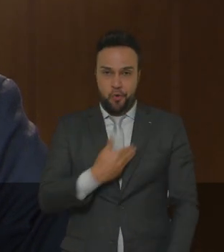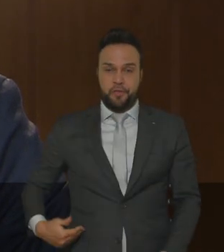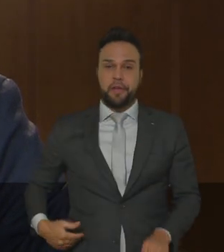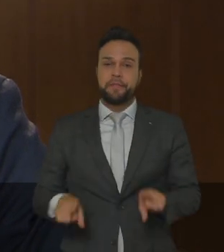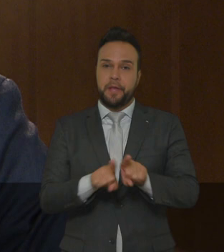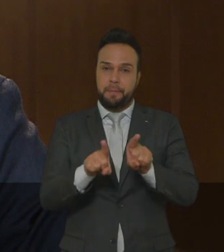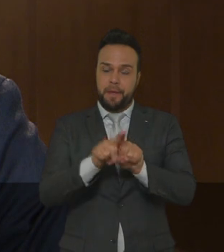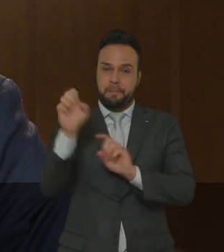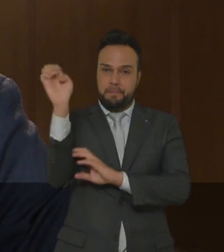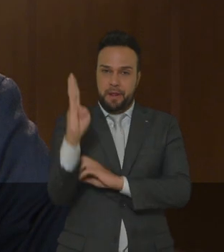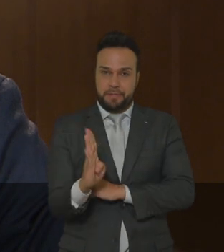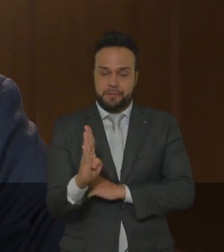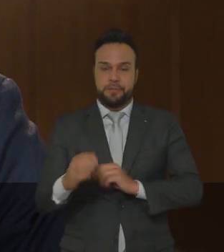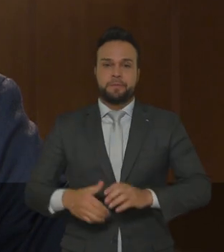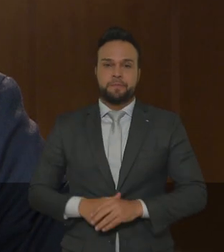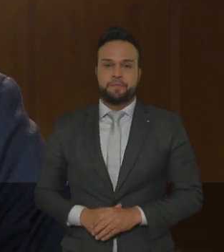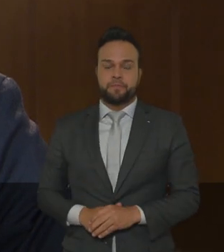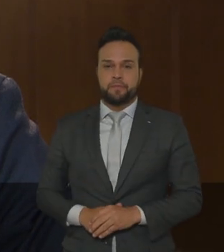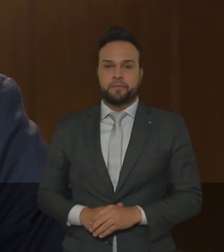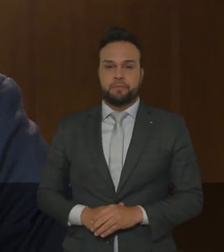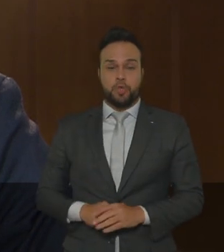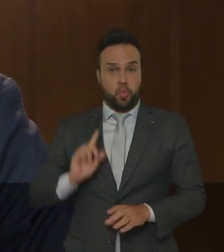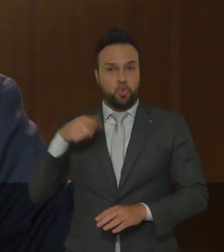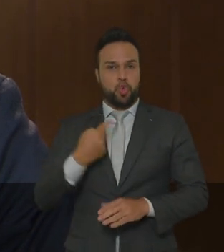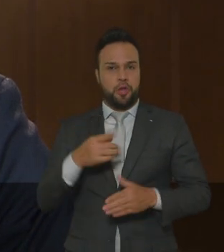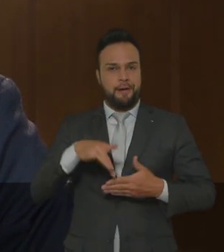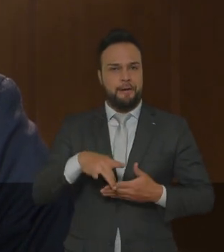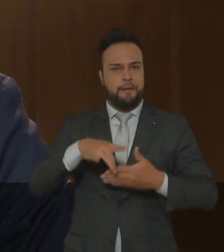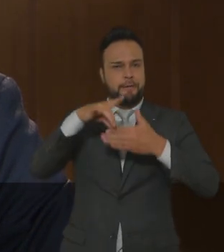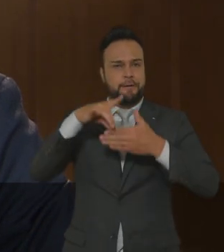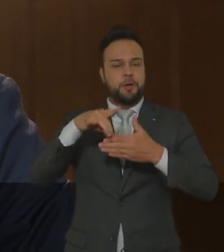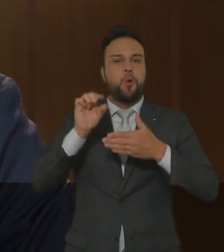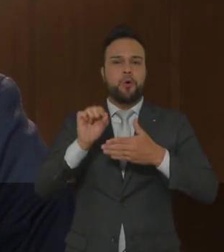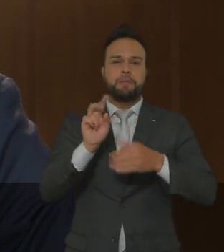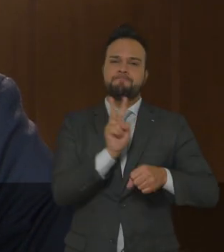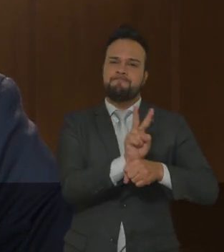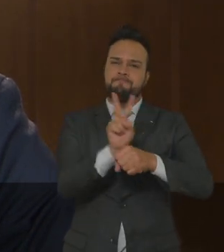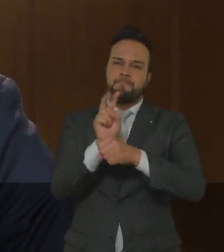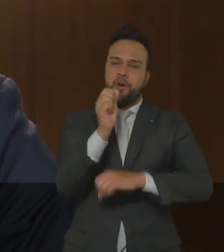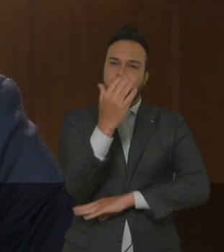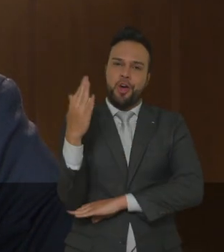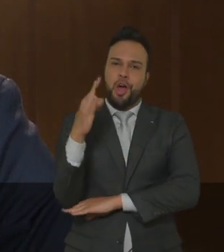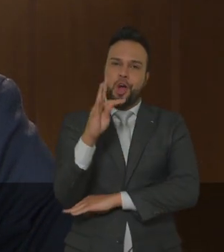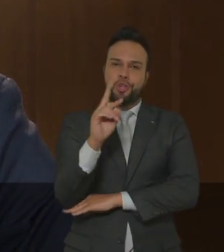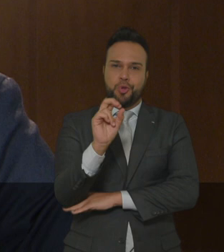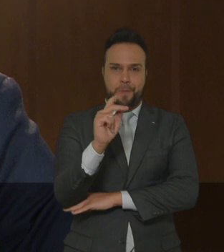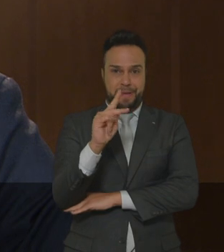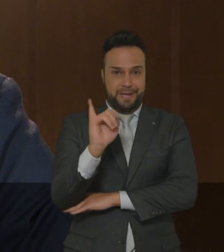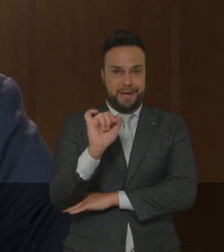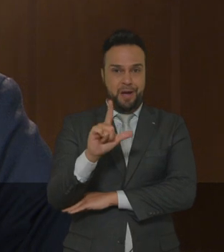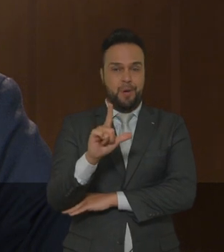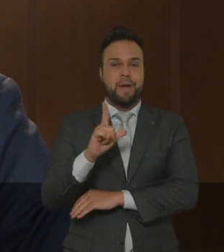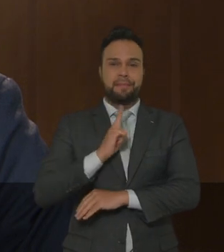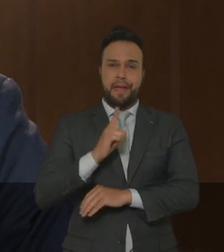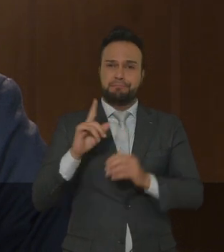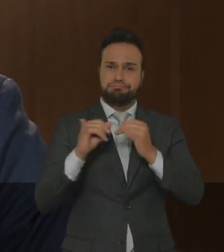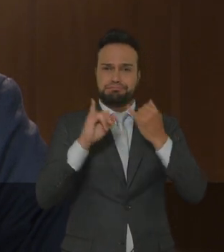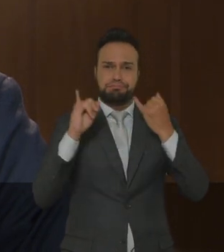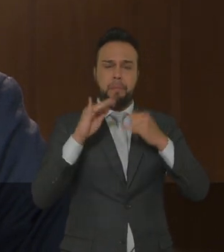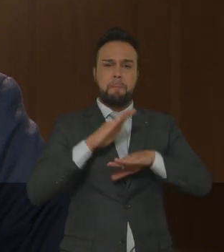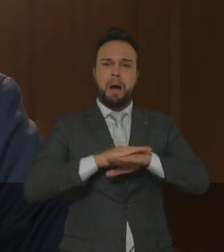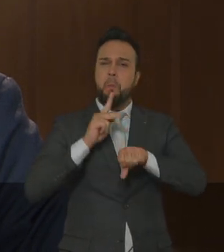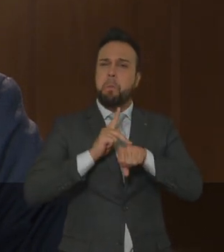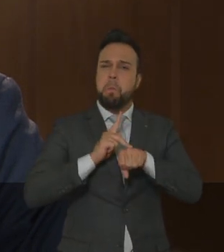com o objetivo de prejudicar o governo eo próprio Brasil somos líderes em conservação de florestas